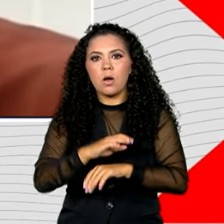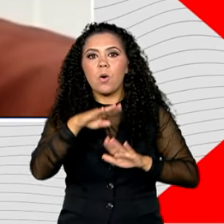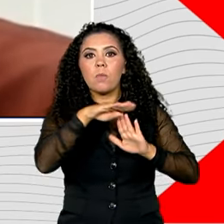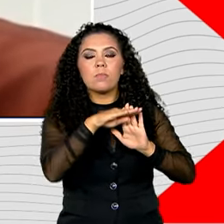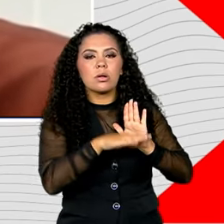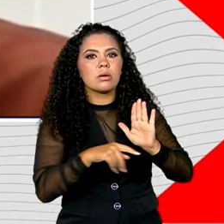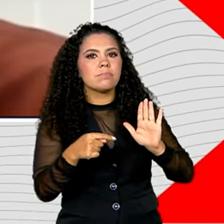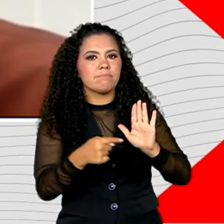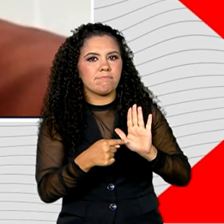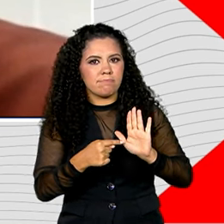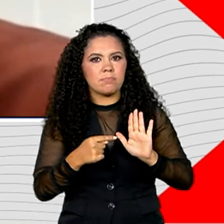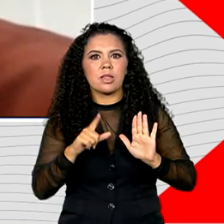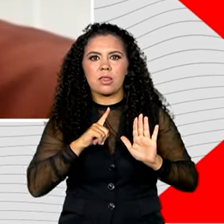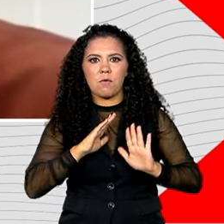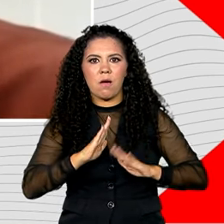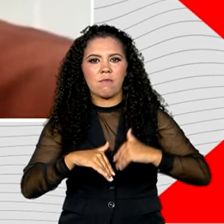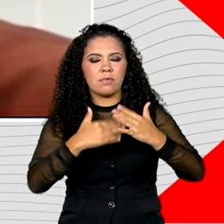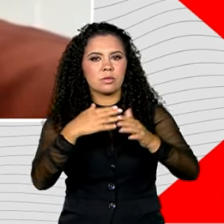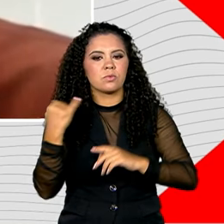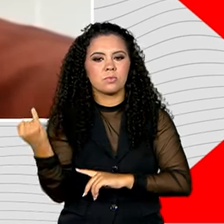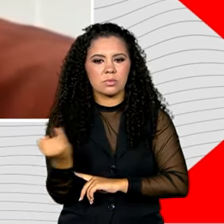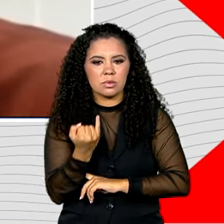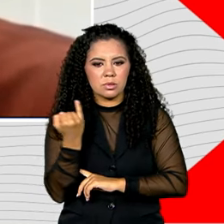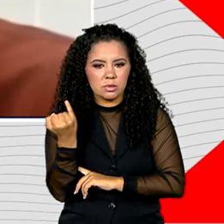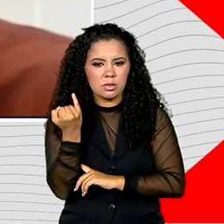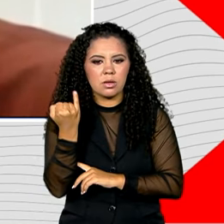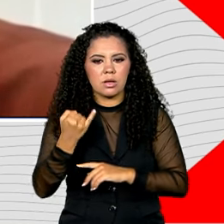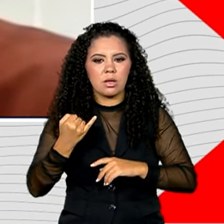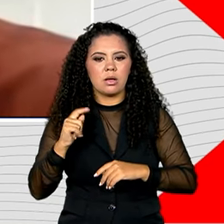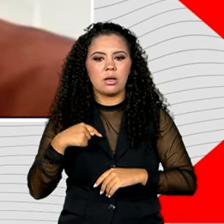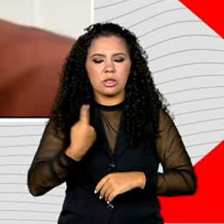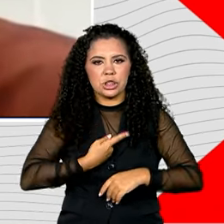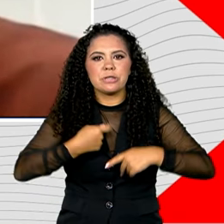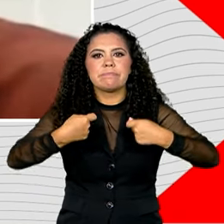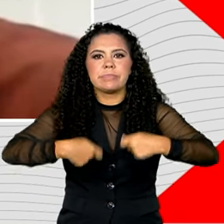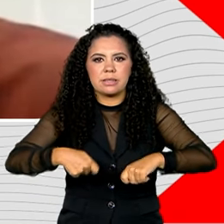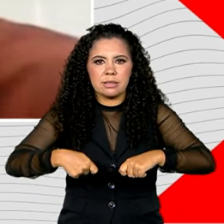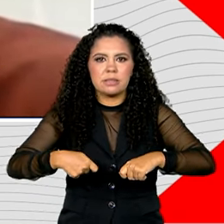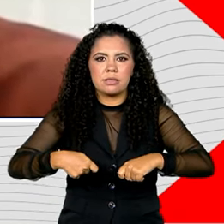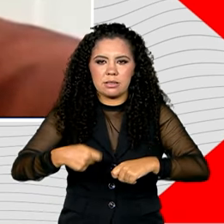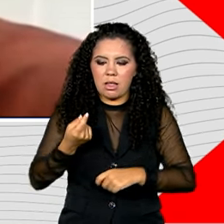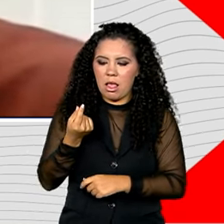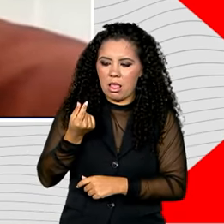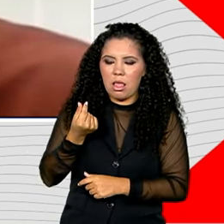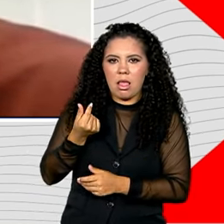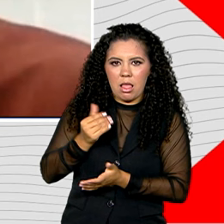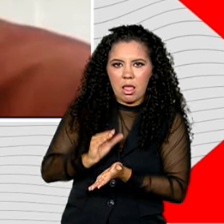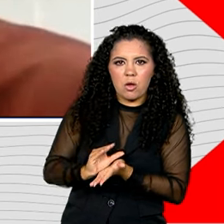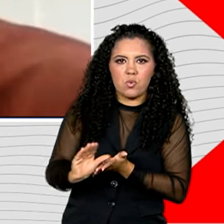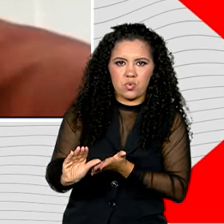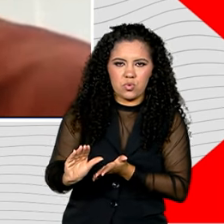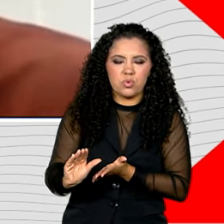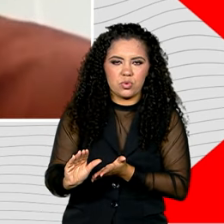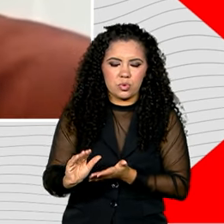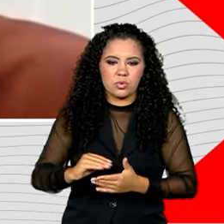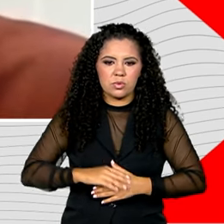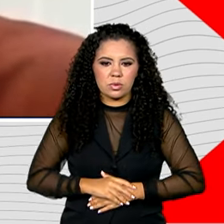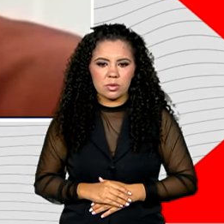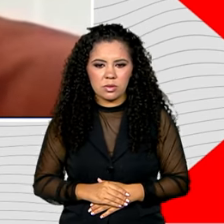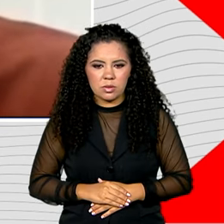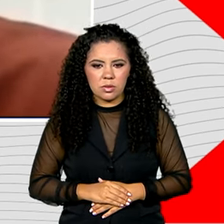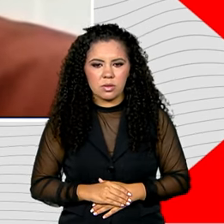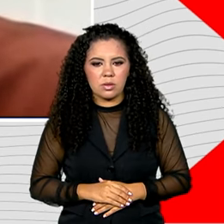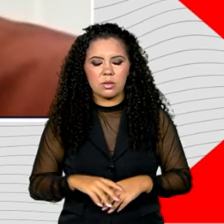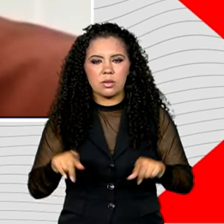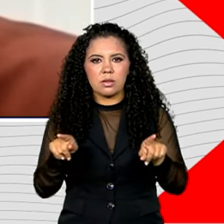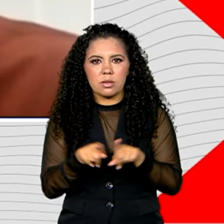grande, né? Nós temos muito, precisa muito desse recurso, né? E o Estado precisa, não é só uma necessidade, movimenta a